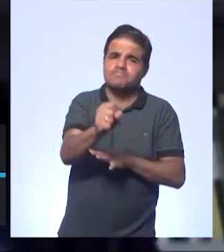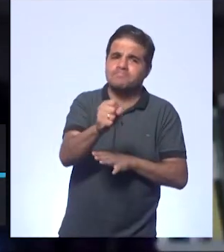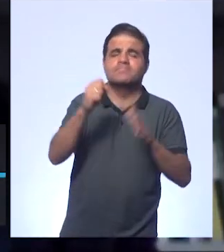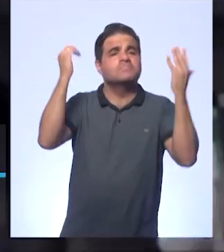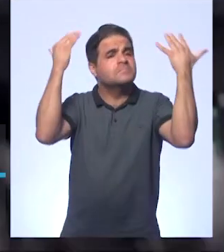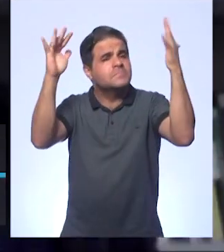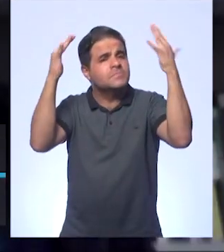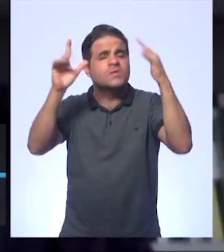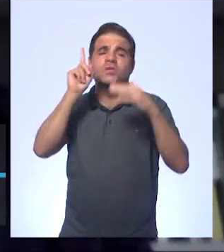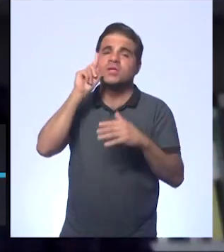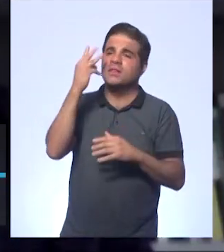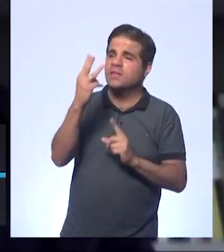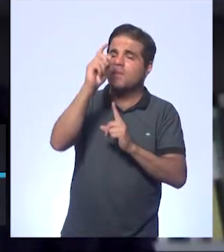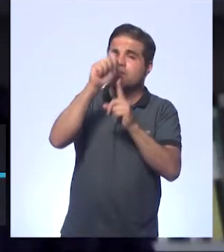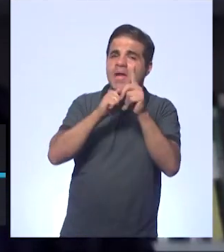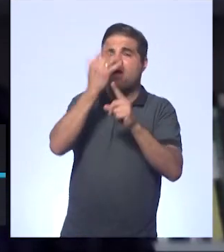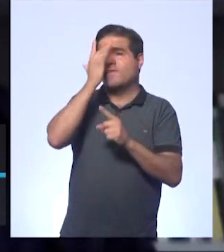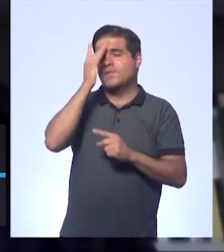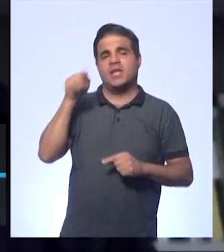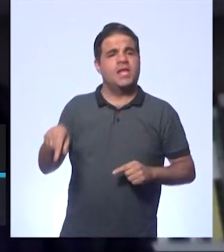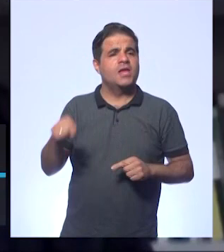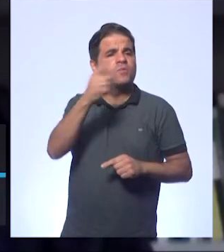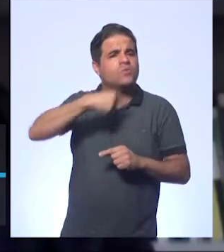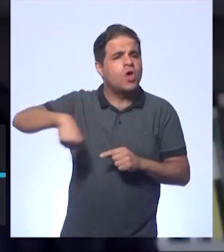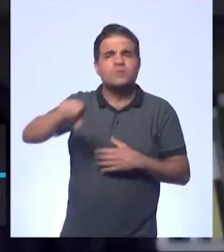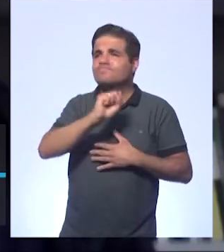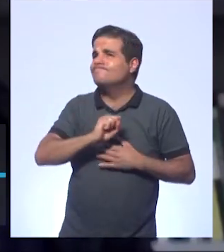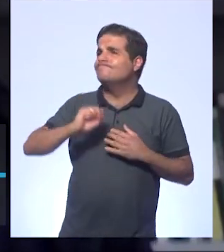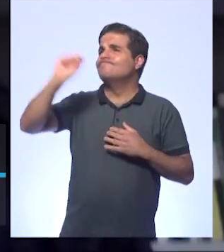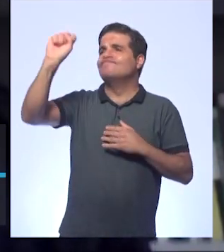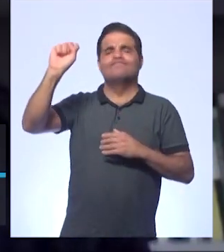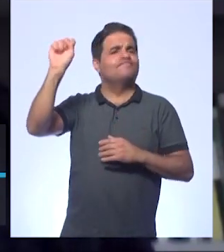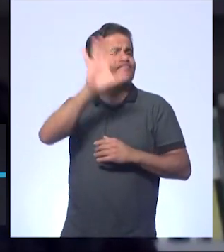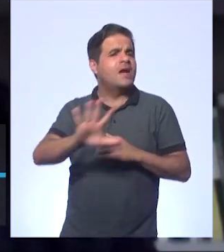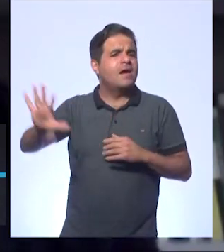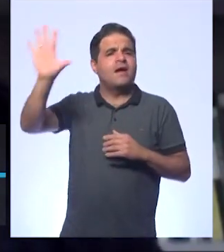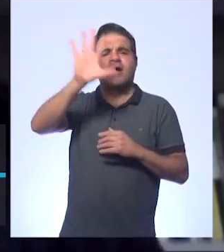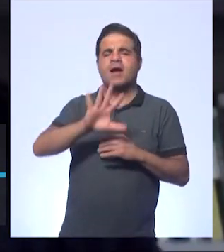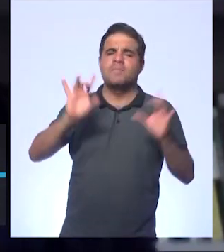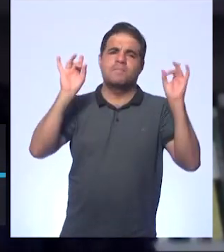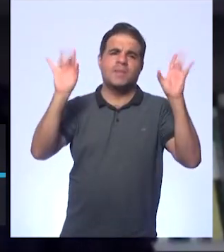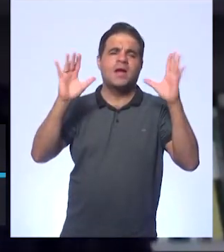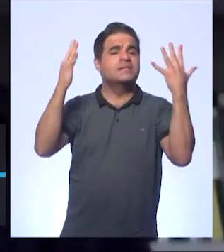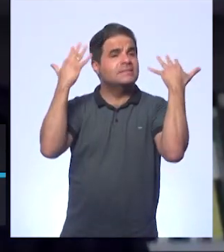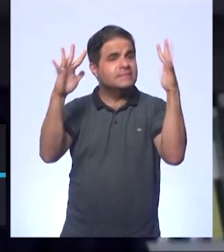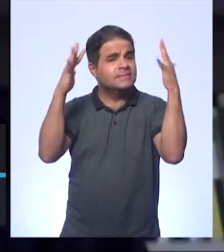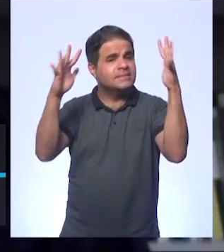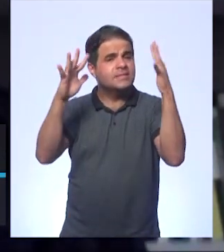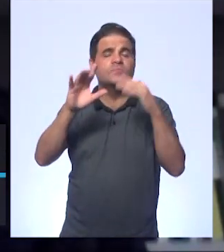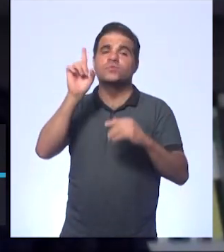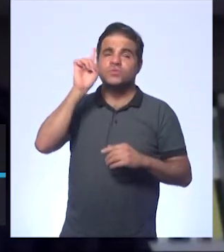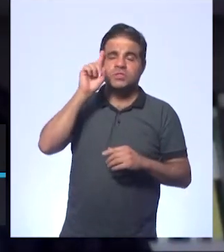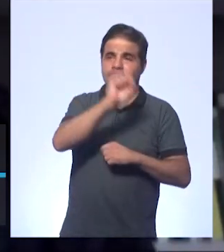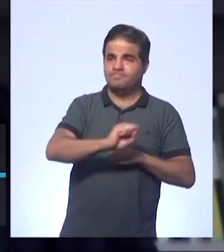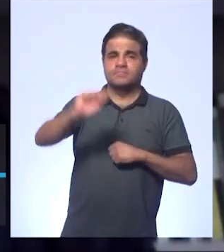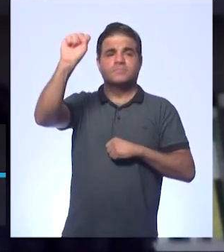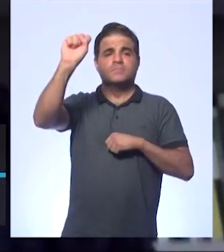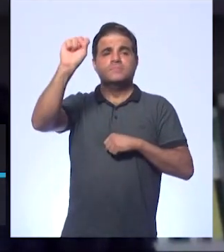também ele no dia 3 de fevereiro como o nosso herói nacional. Também celebramos no Dia dos